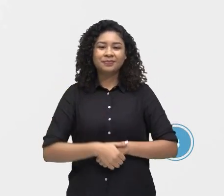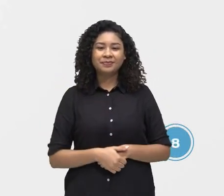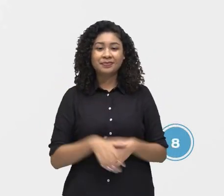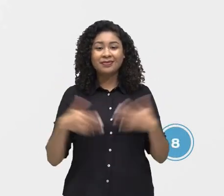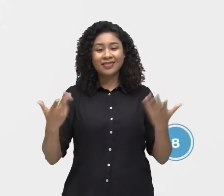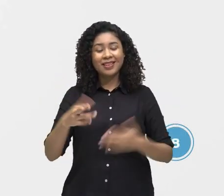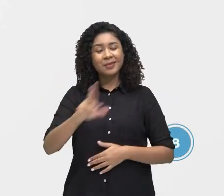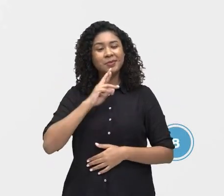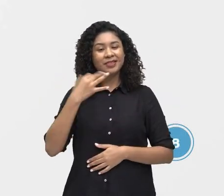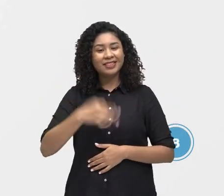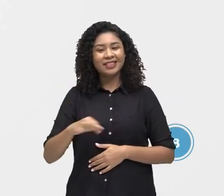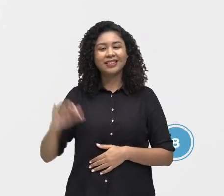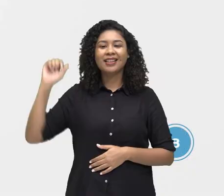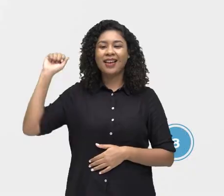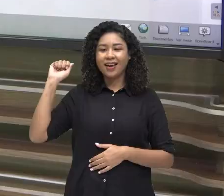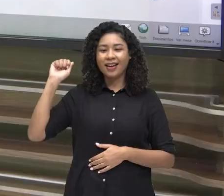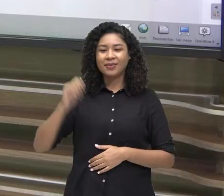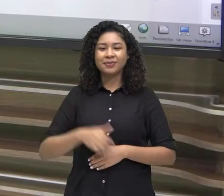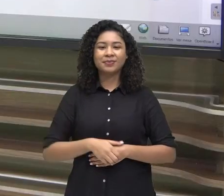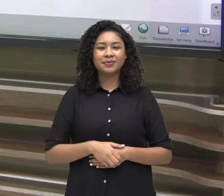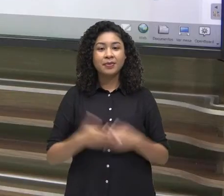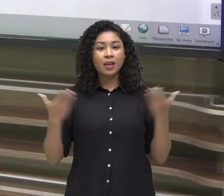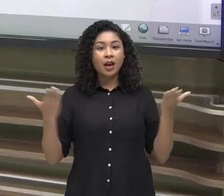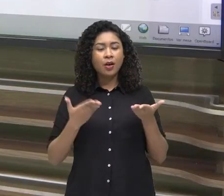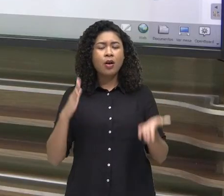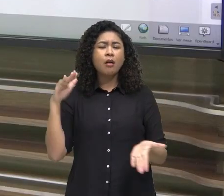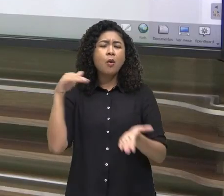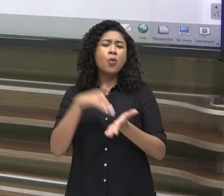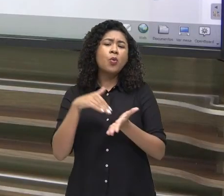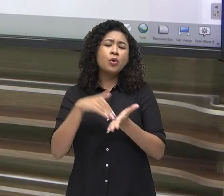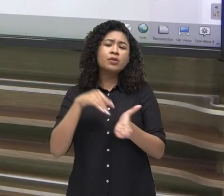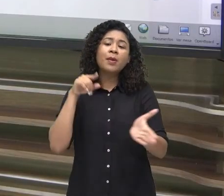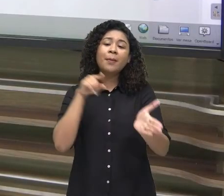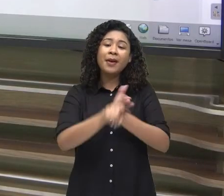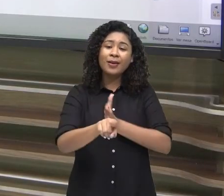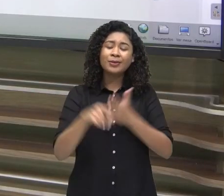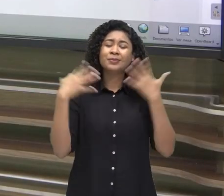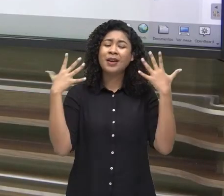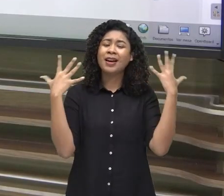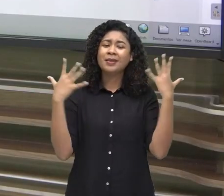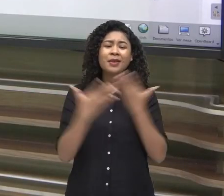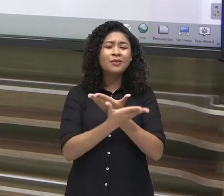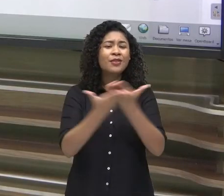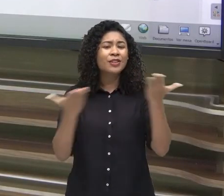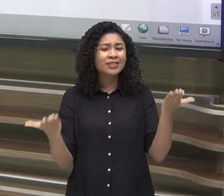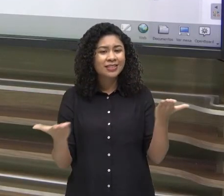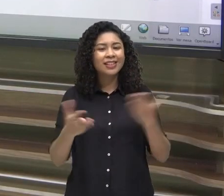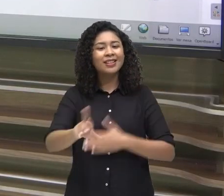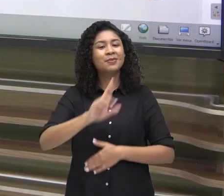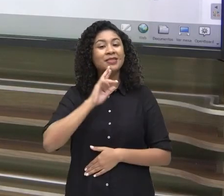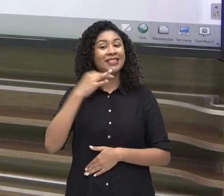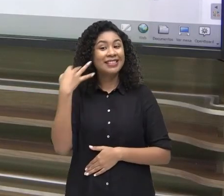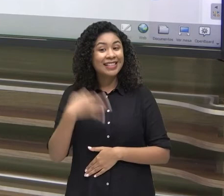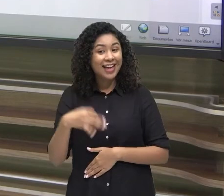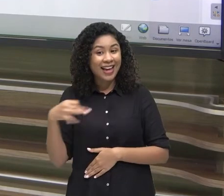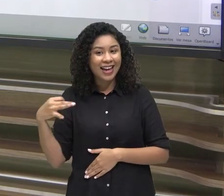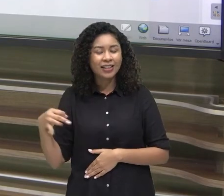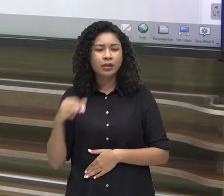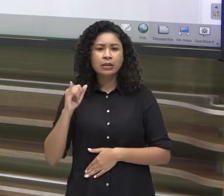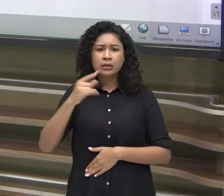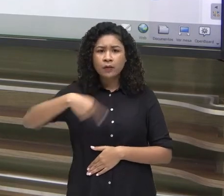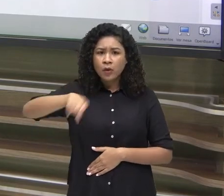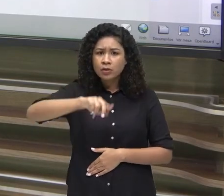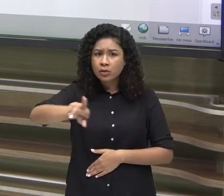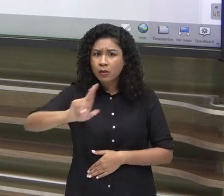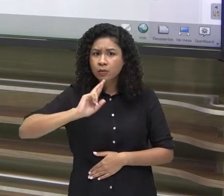correta, letra A. E vamos agora para a nossa última questão. Parabéns aí a todo mundo que acertou. Quem não